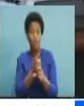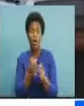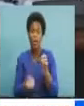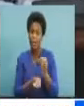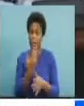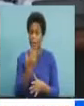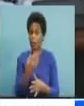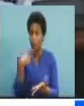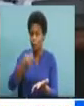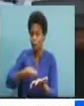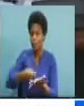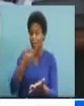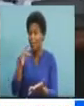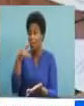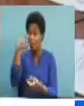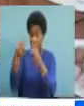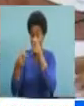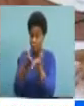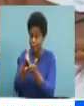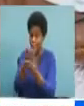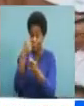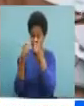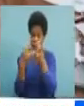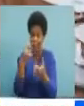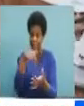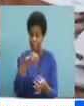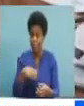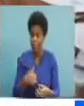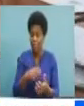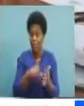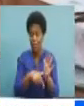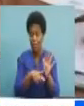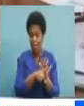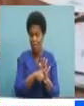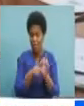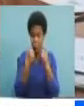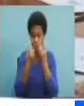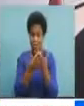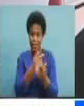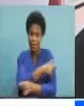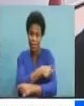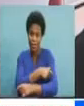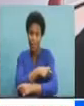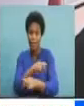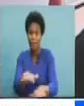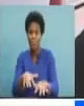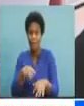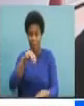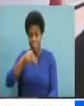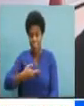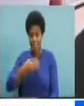directo dos imigrantes em cabo verde um projeto de lei apresentado pelo deputado do mpd e manuel barbosa